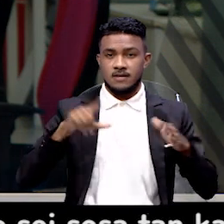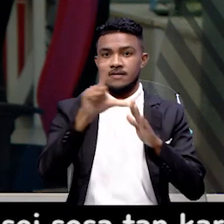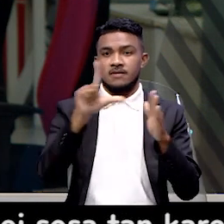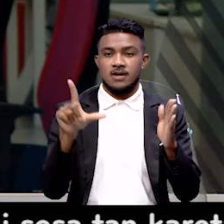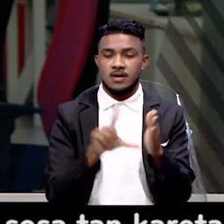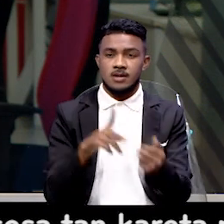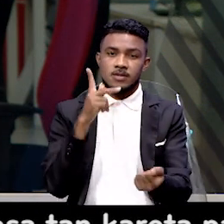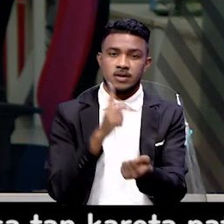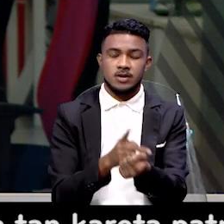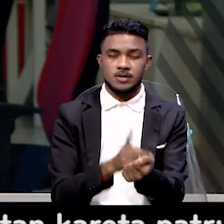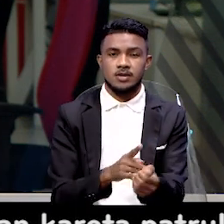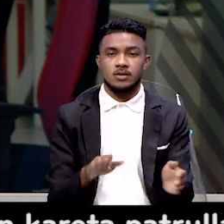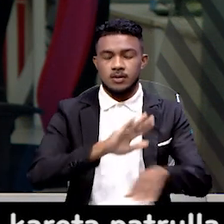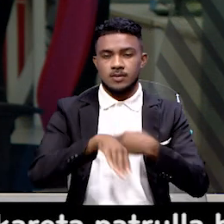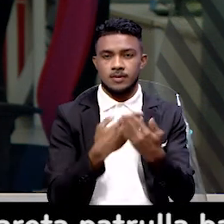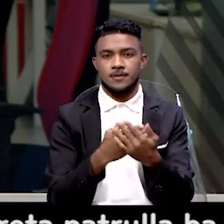Proteção Social.